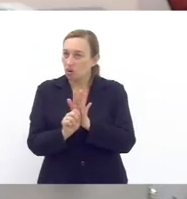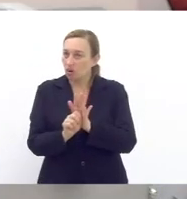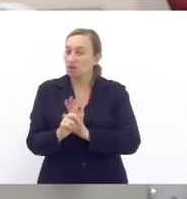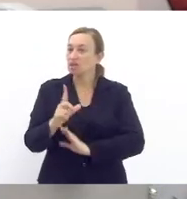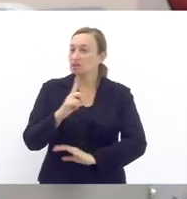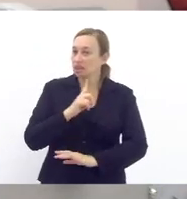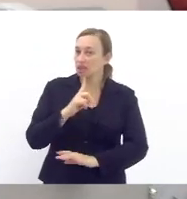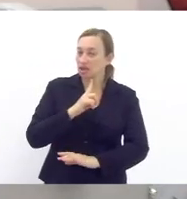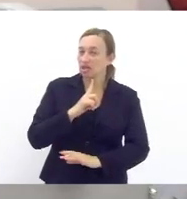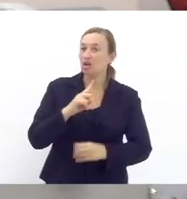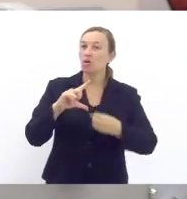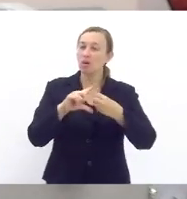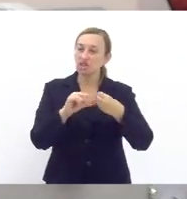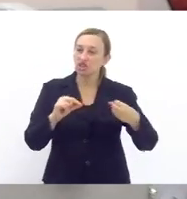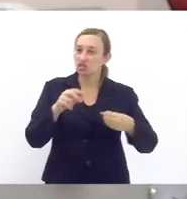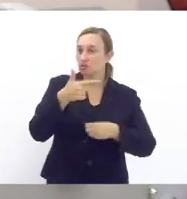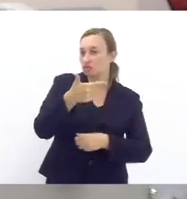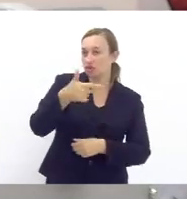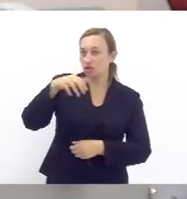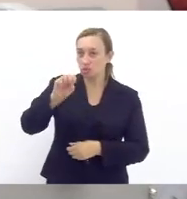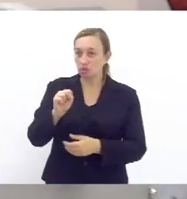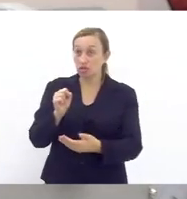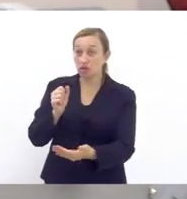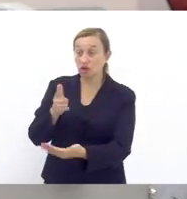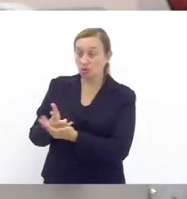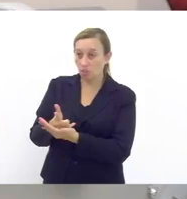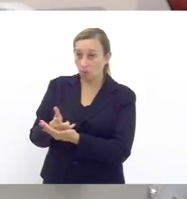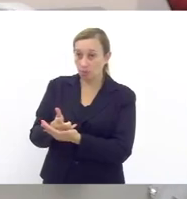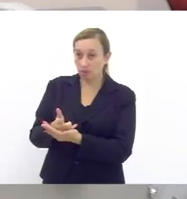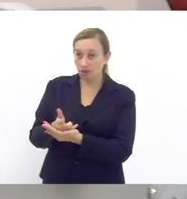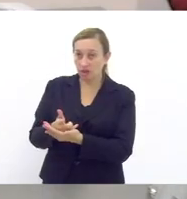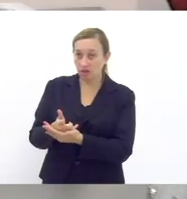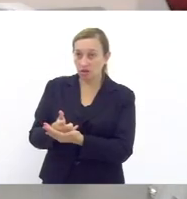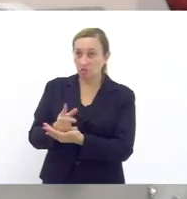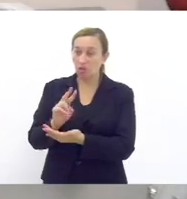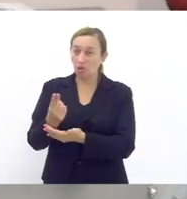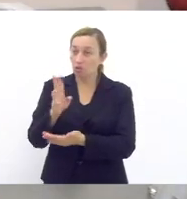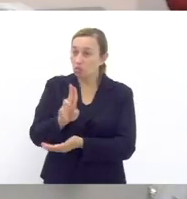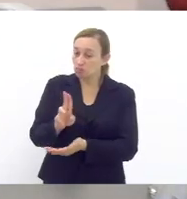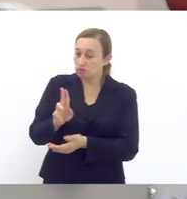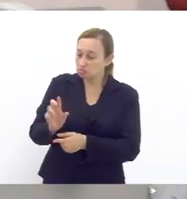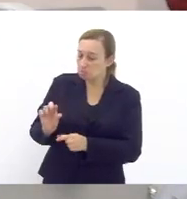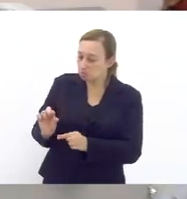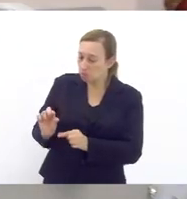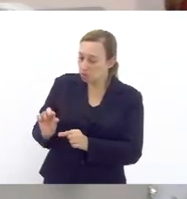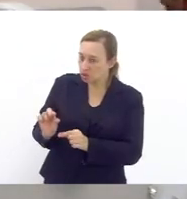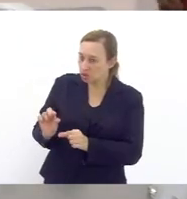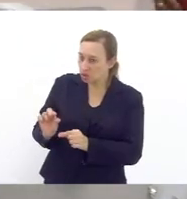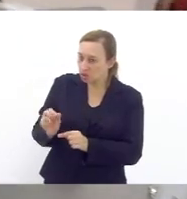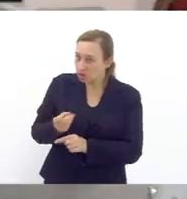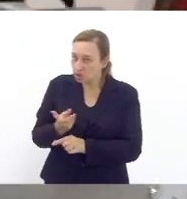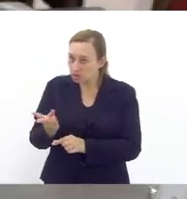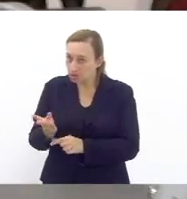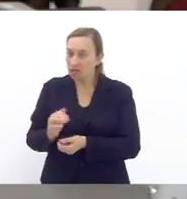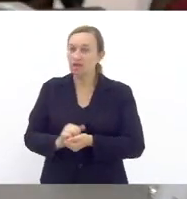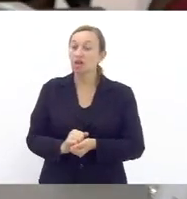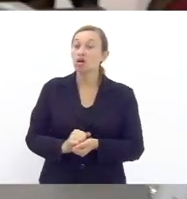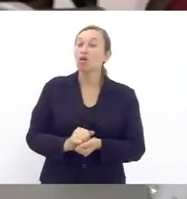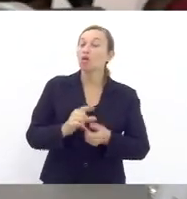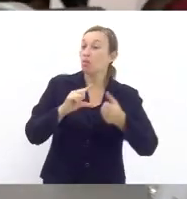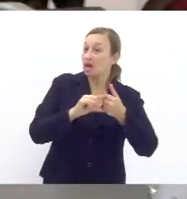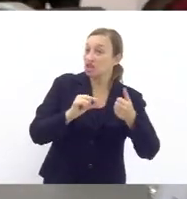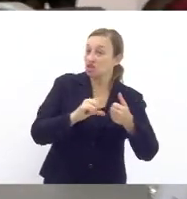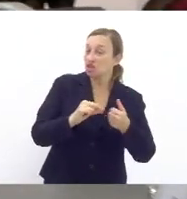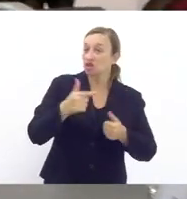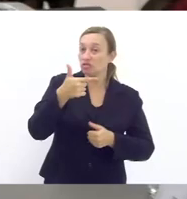28 que é quem compra e porta pequena quantidade o artigo 33 que é vender